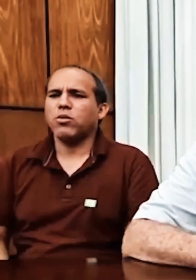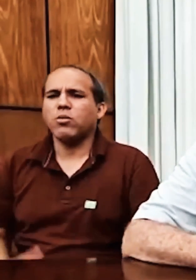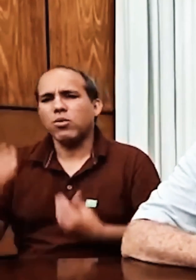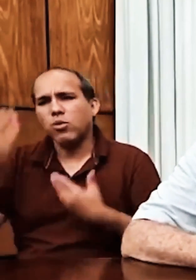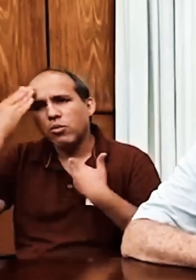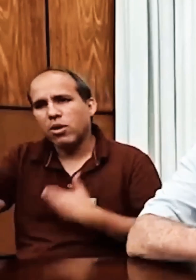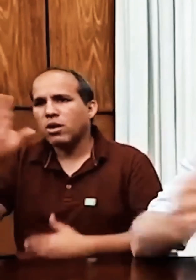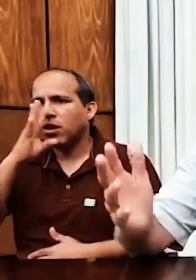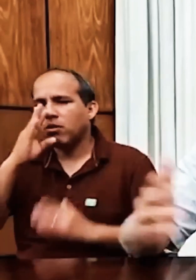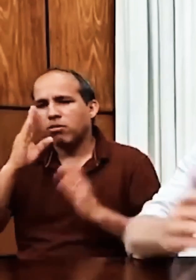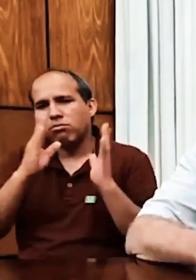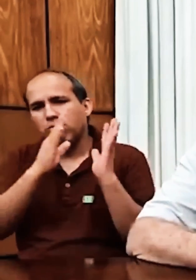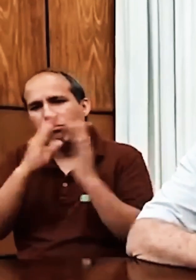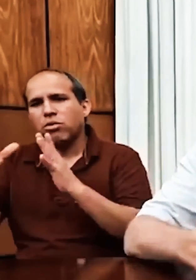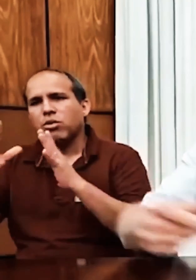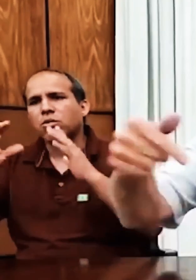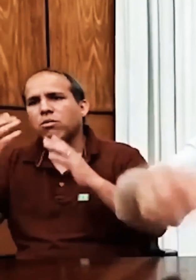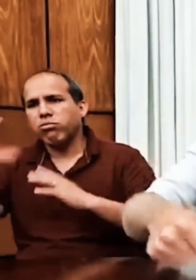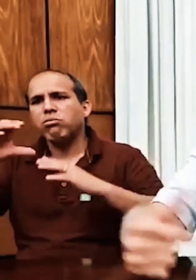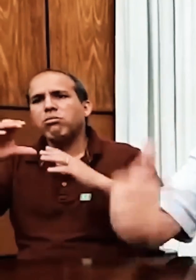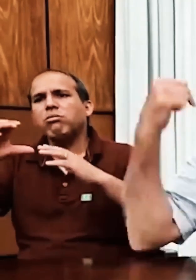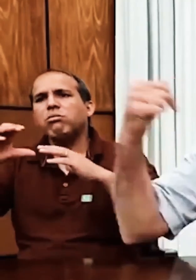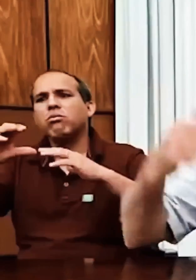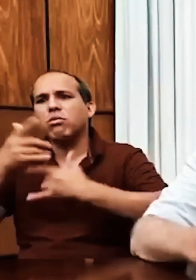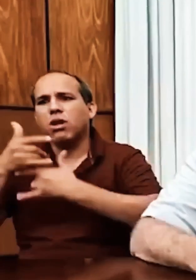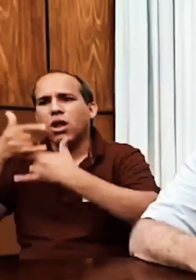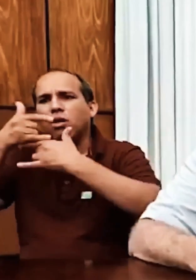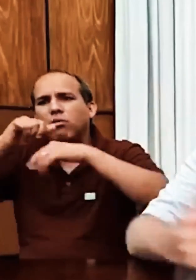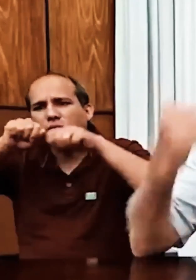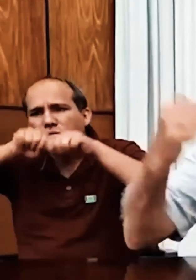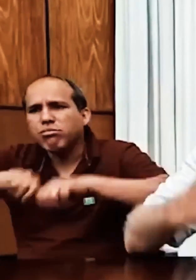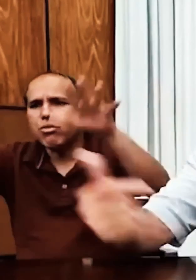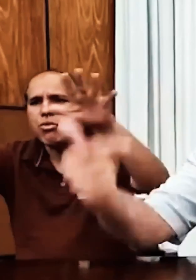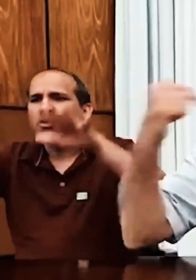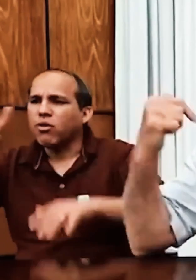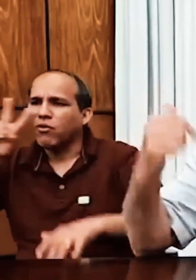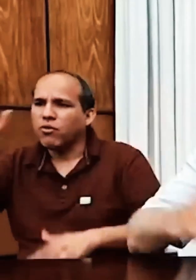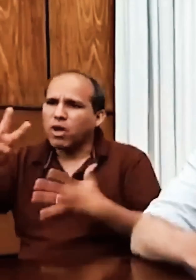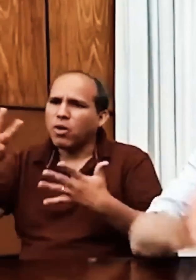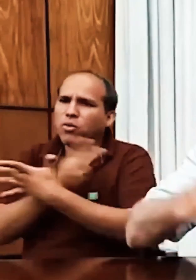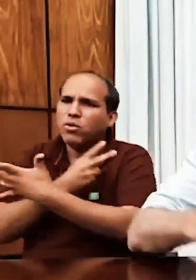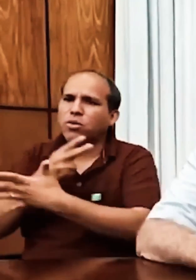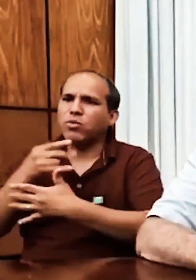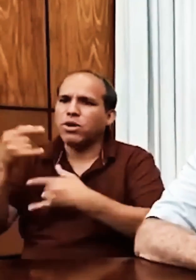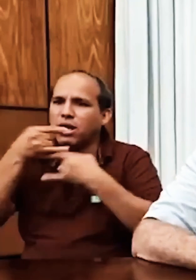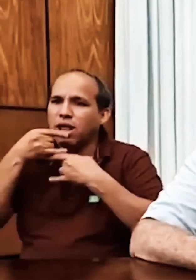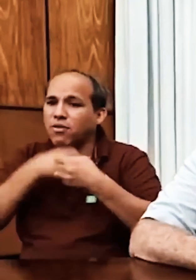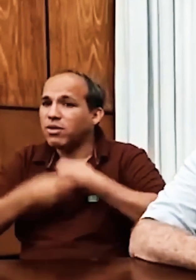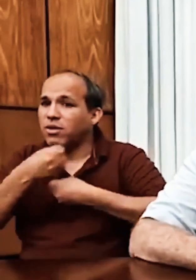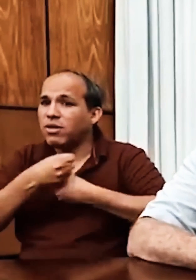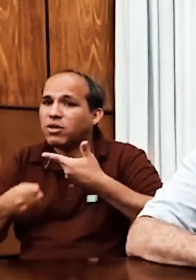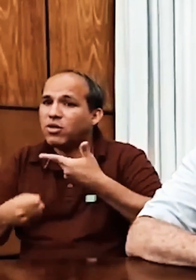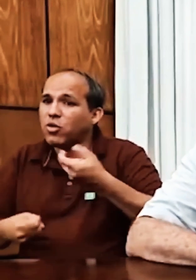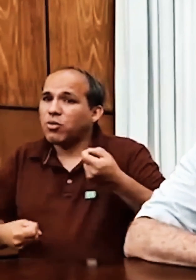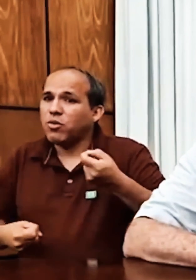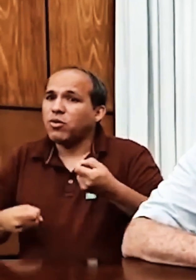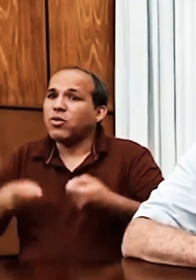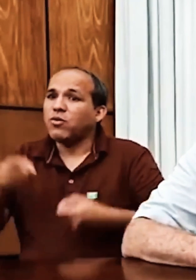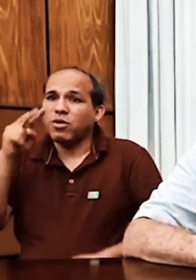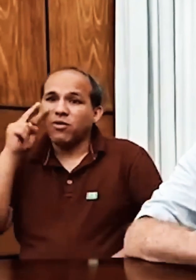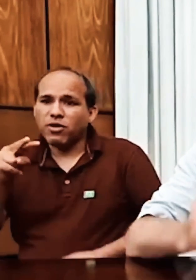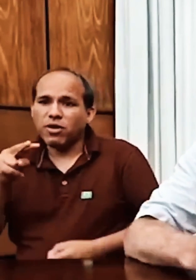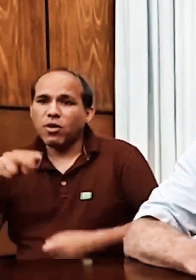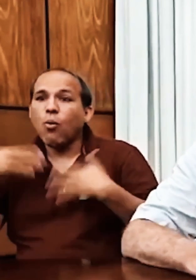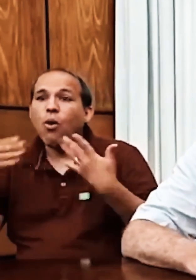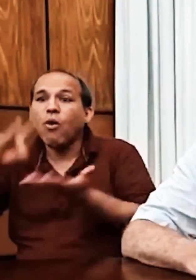Obrigado a todos por assistir. Divulguem nossa live. Vejam o que aconteceu na live lá de 2020 para você saber a